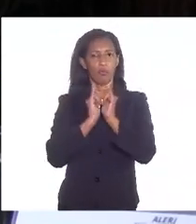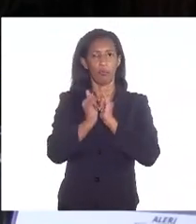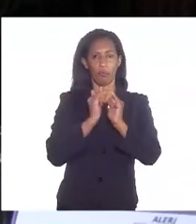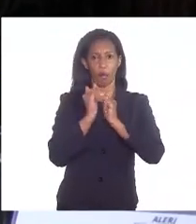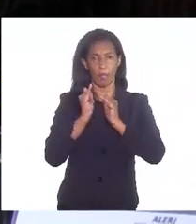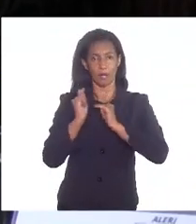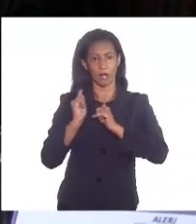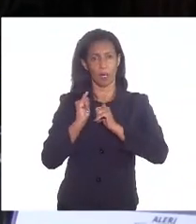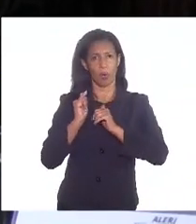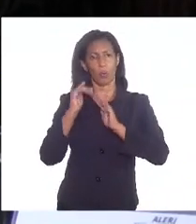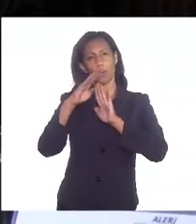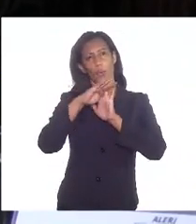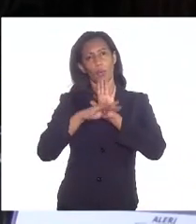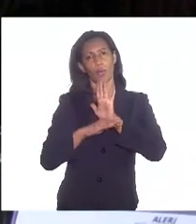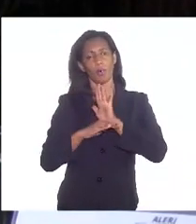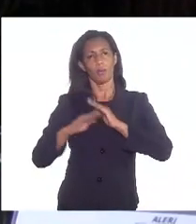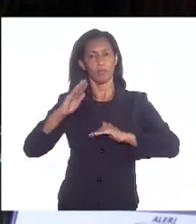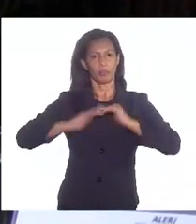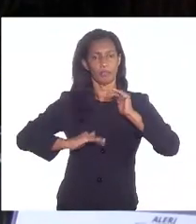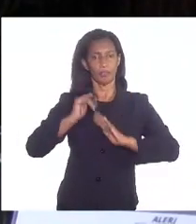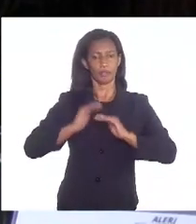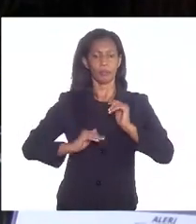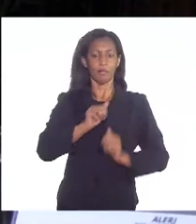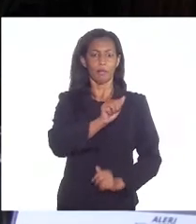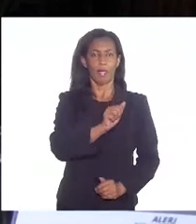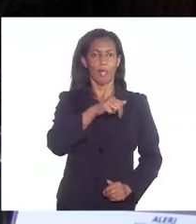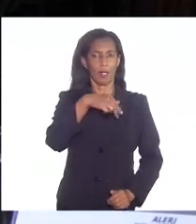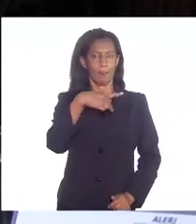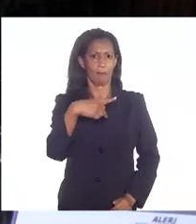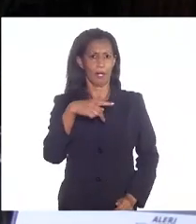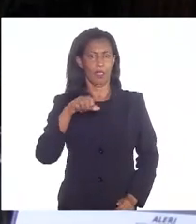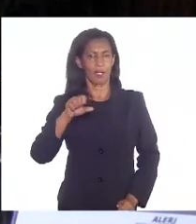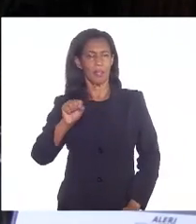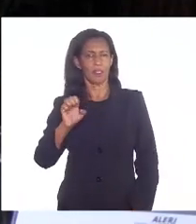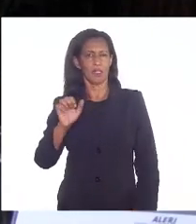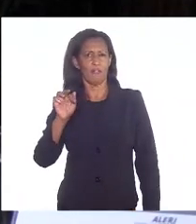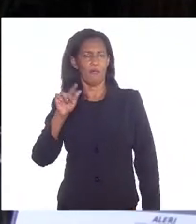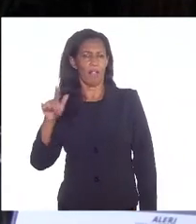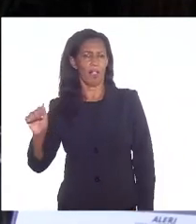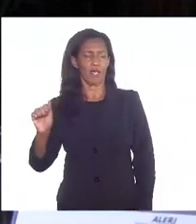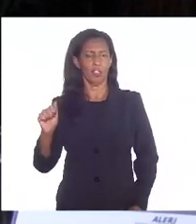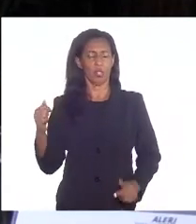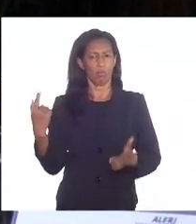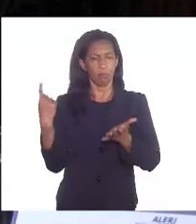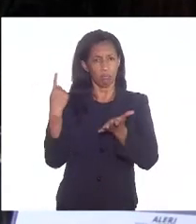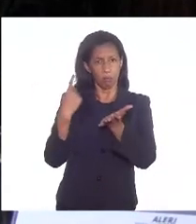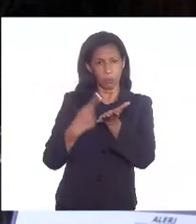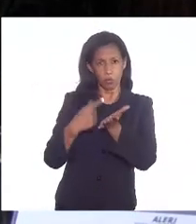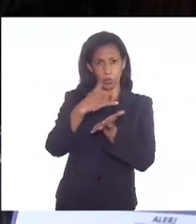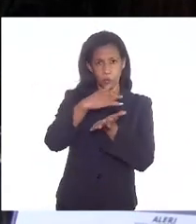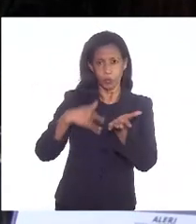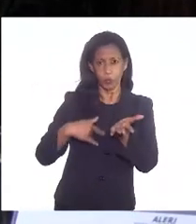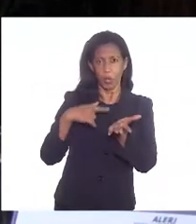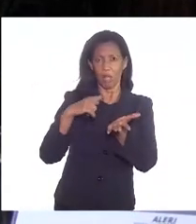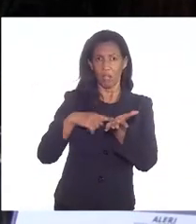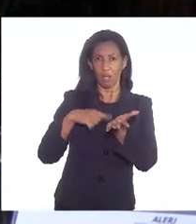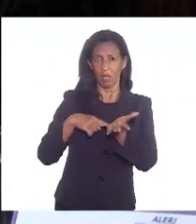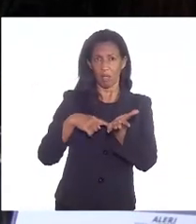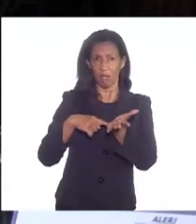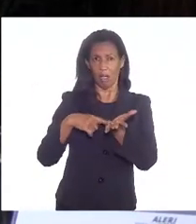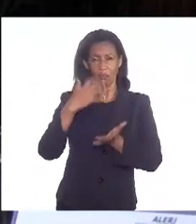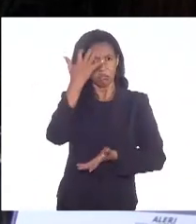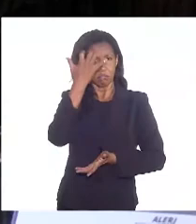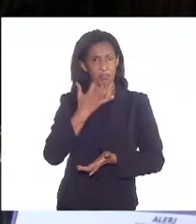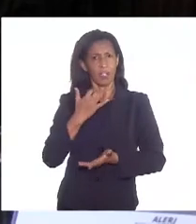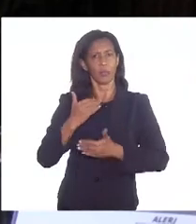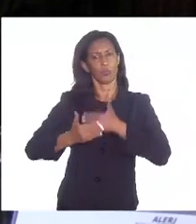de capacitação entre a ANP e Cefaz, previsto no acordo, expandirão a robustez e a